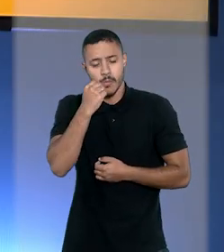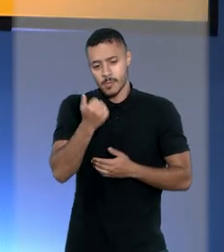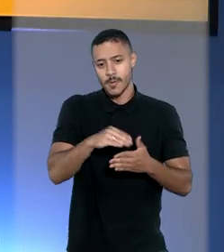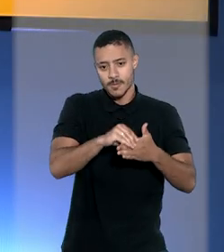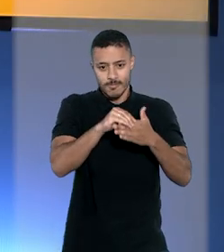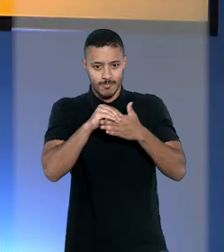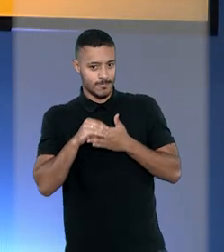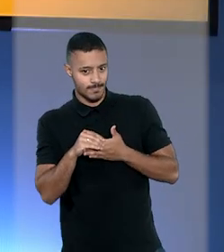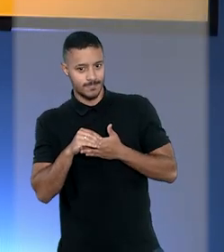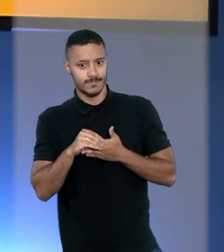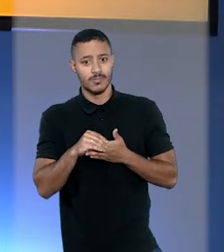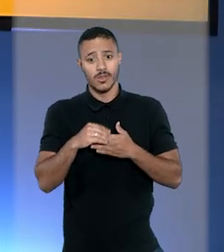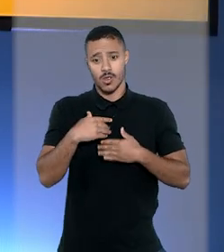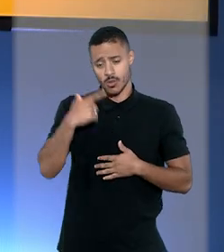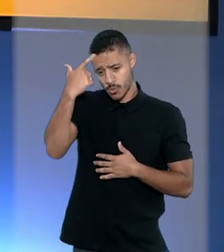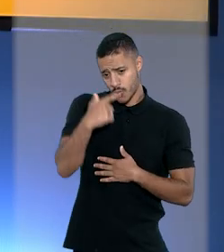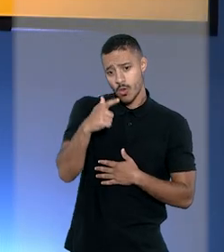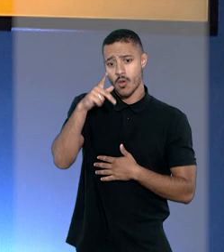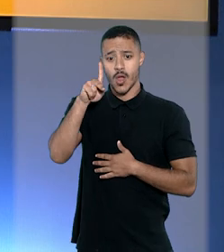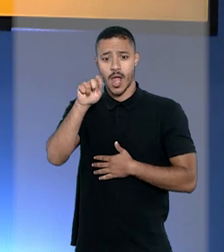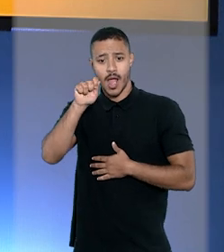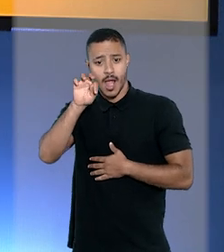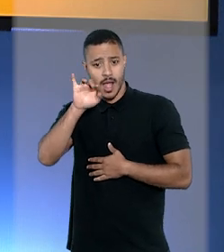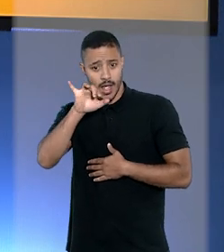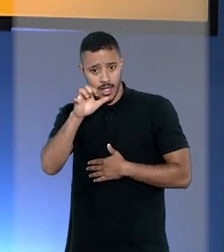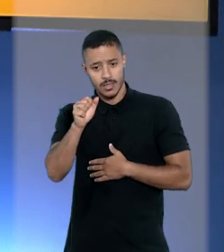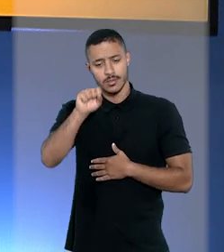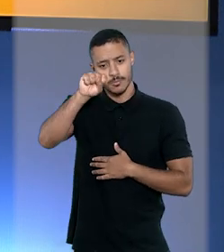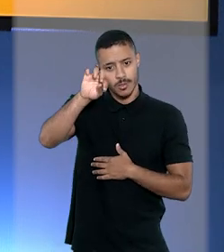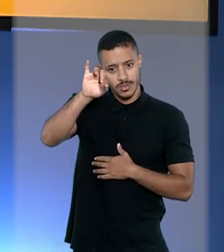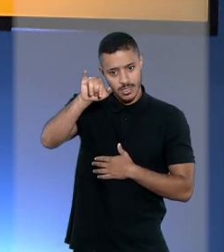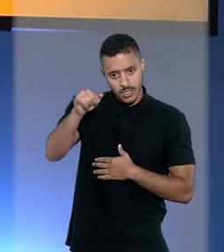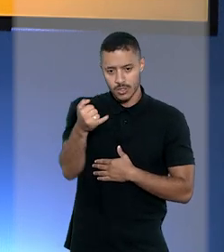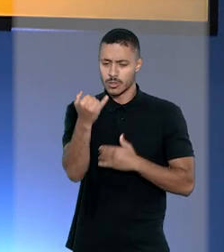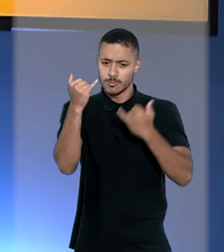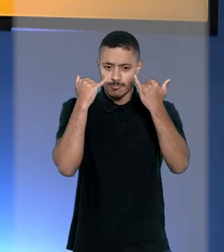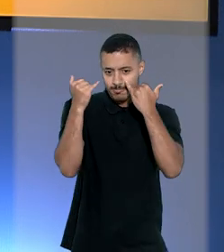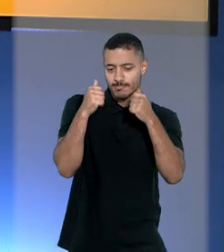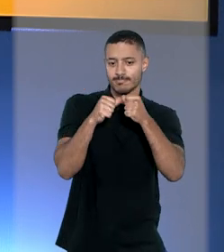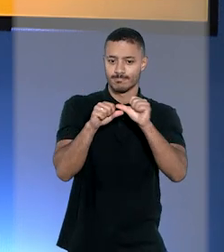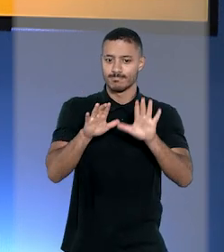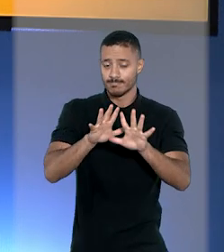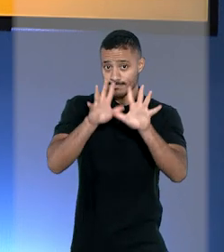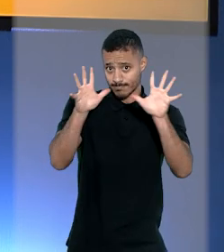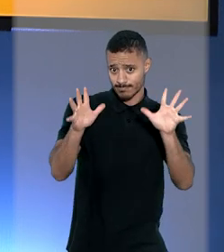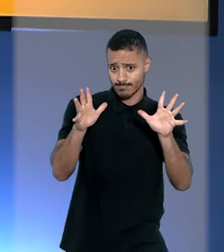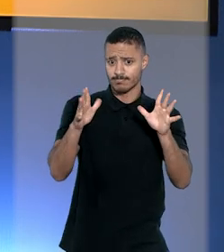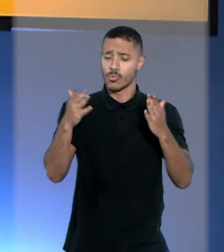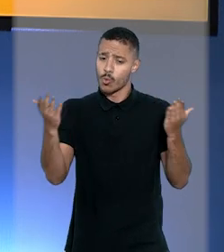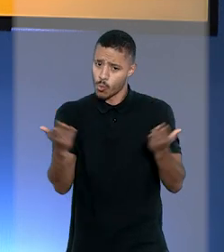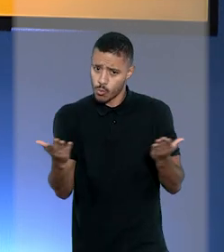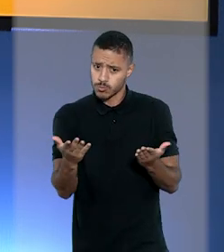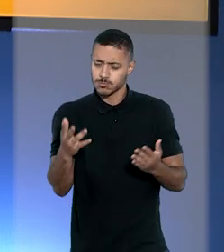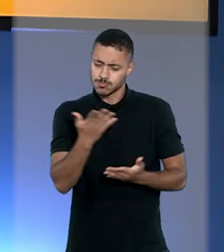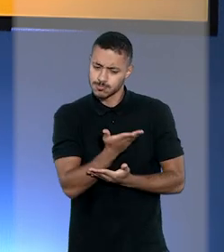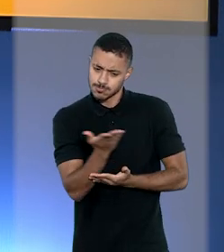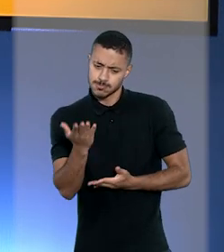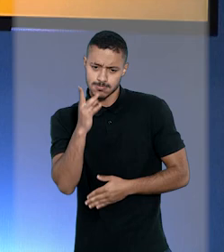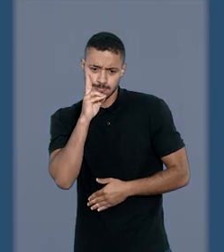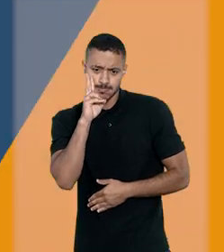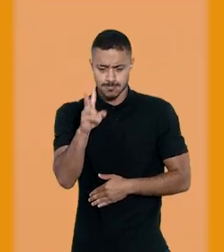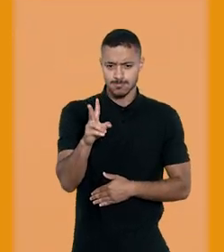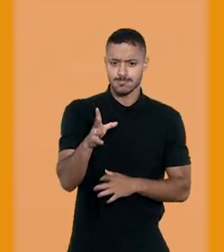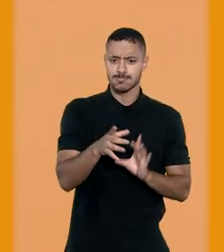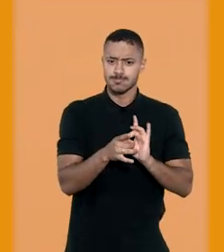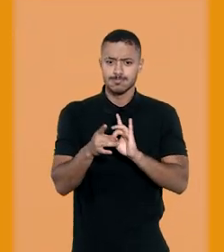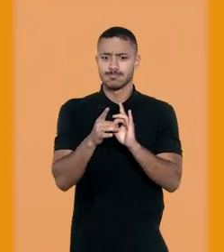Olá, seja muito bem-vindo. Eu sou Kátia Gomes e o STJ Notícias está no ar. No programa de hoje